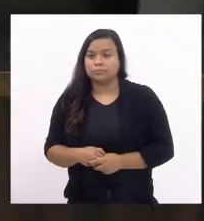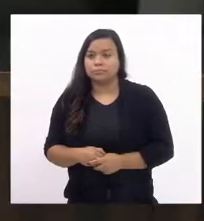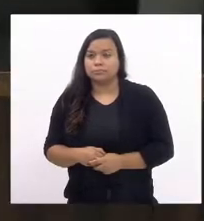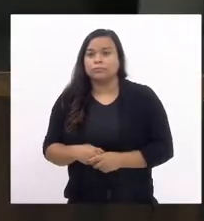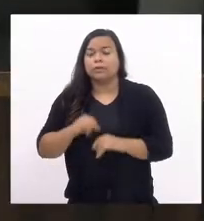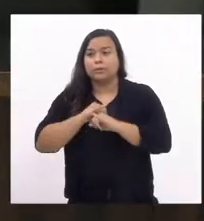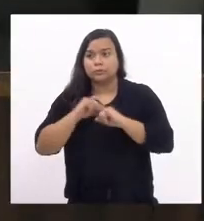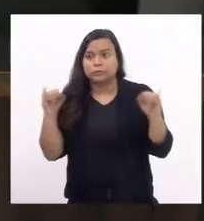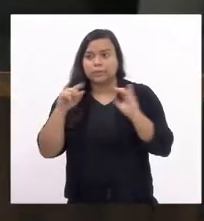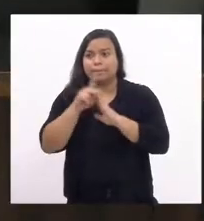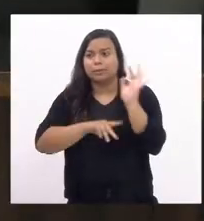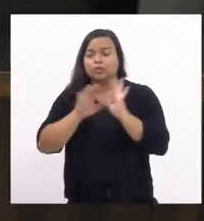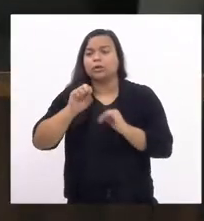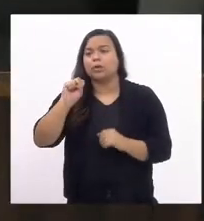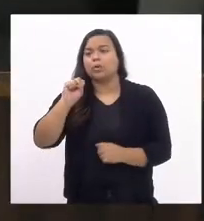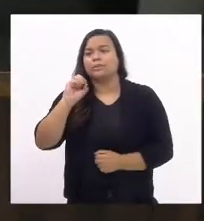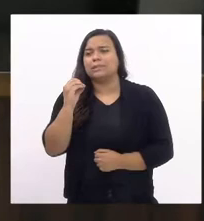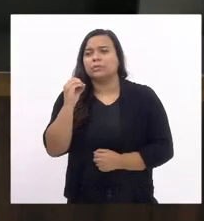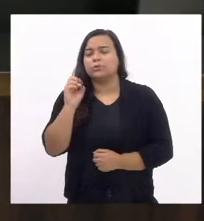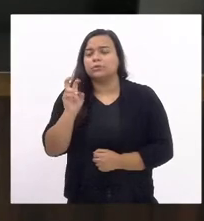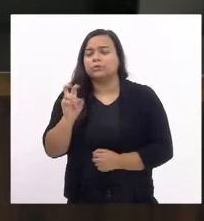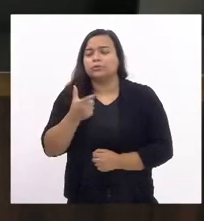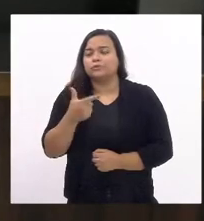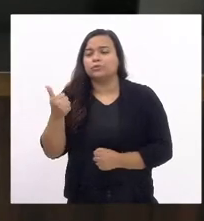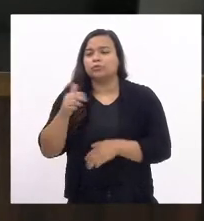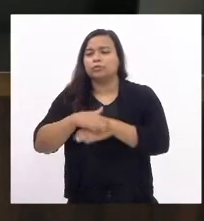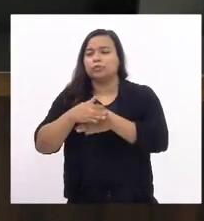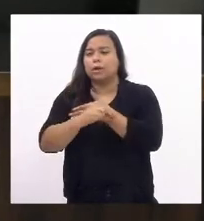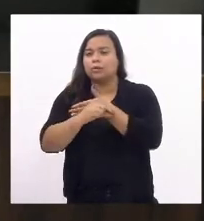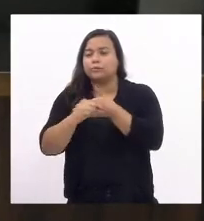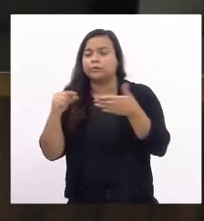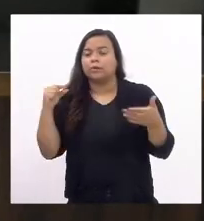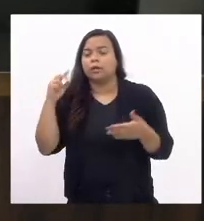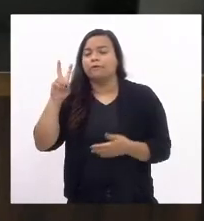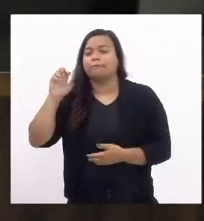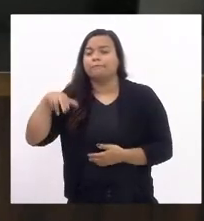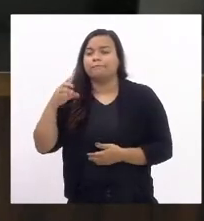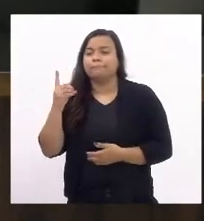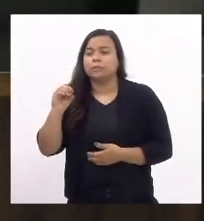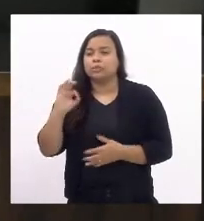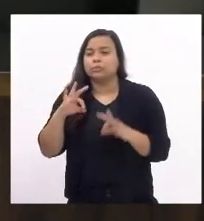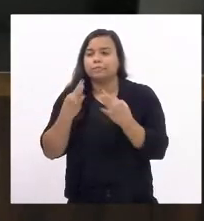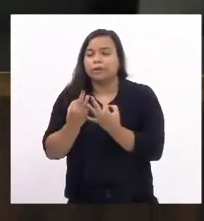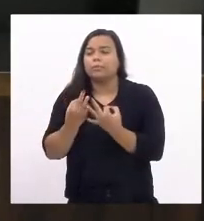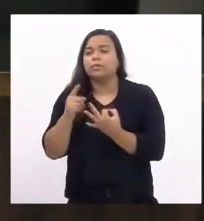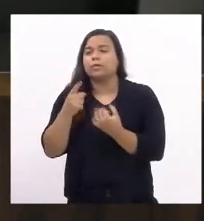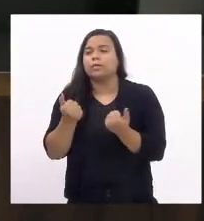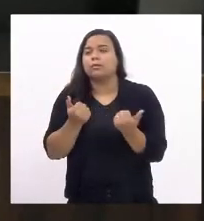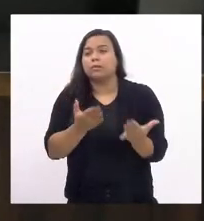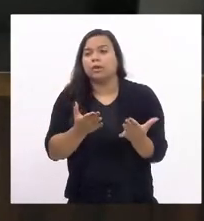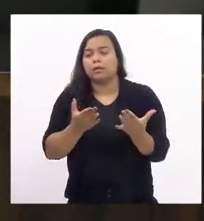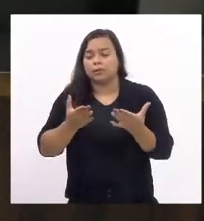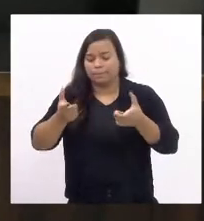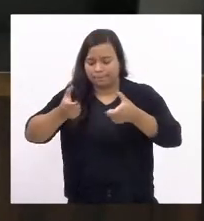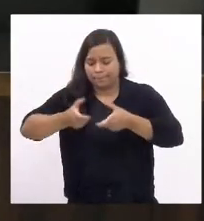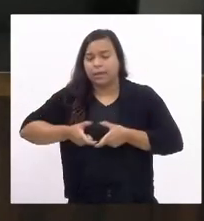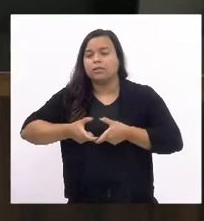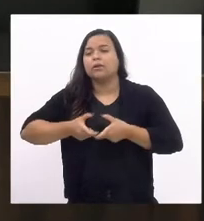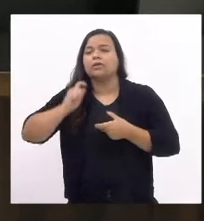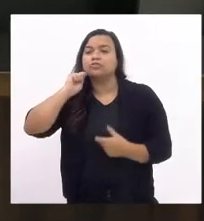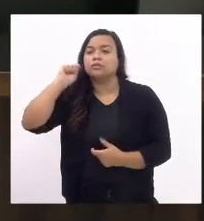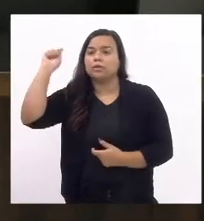Anuncio, projeto de resolução 805 de 21, de autoria do deputado Vando Família, concede medalha Tiradentes ao pastor Silas Vieira de